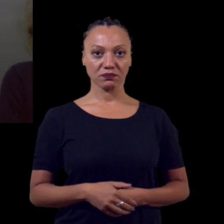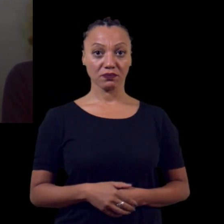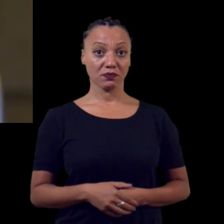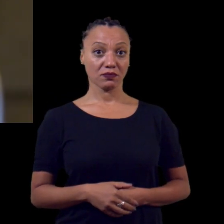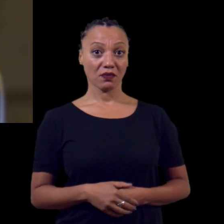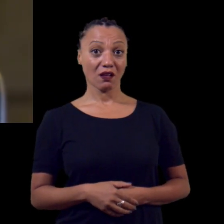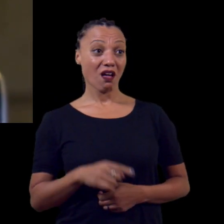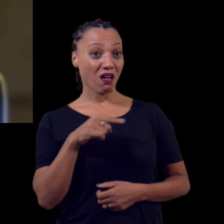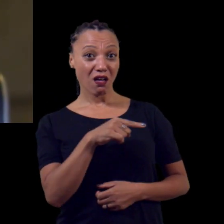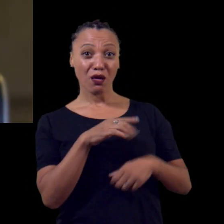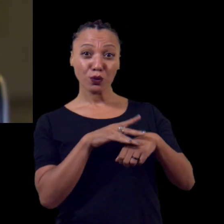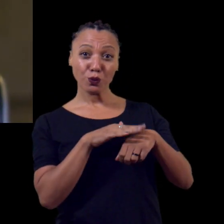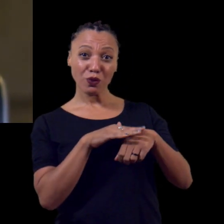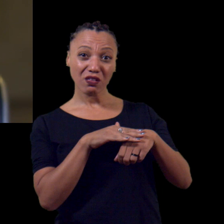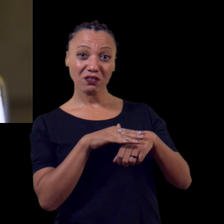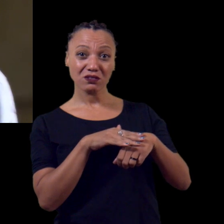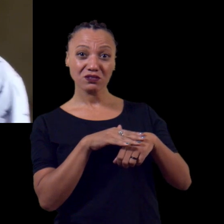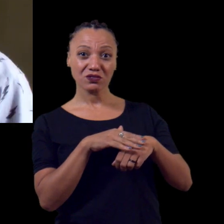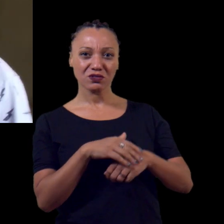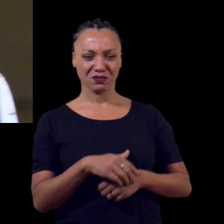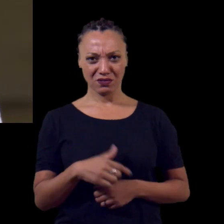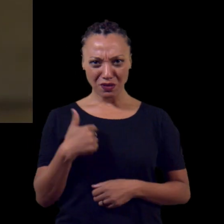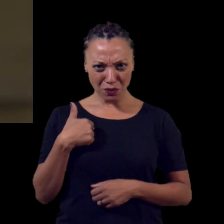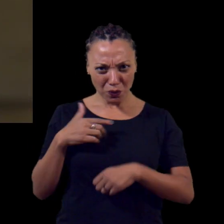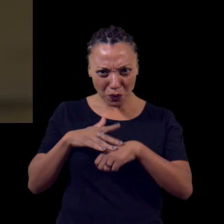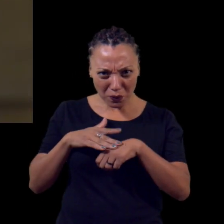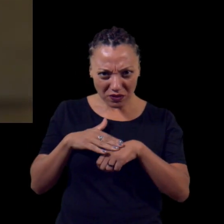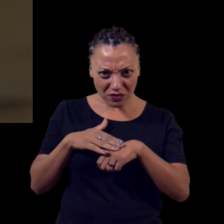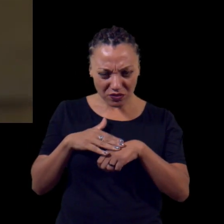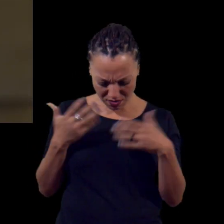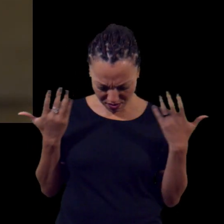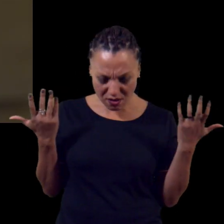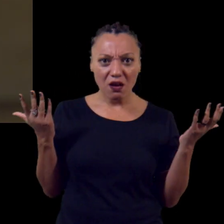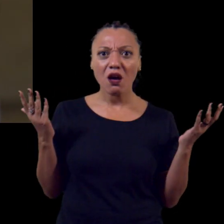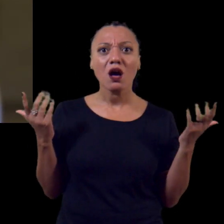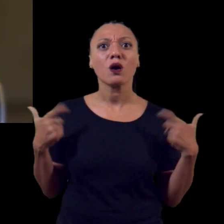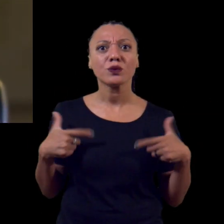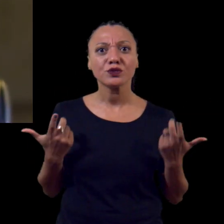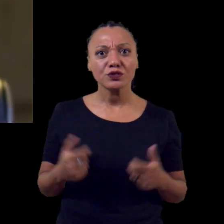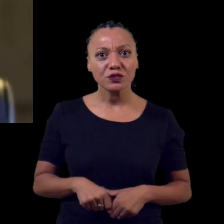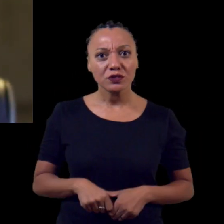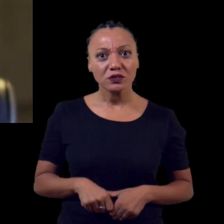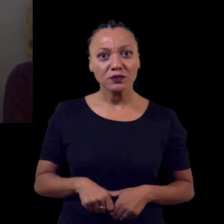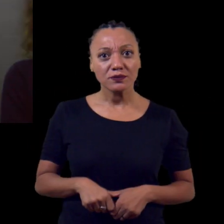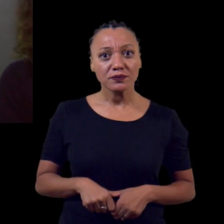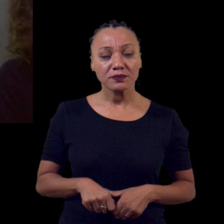Ah, a menina é doente. Doente? Aonde eu sou doente?